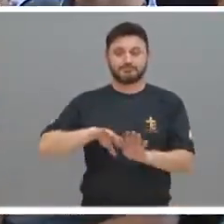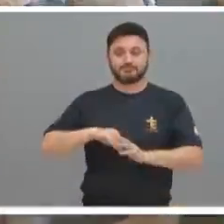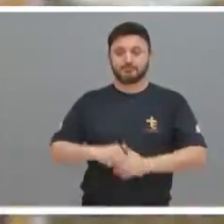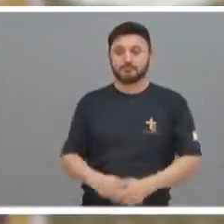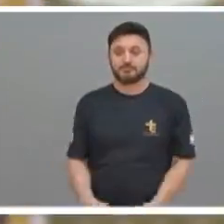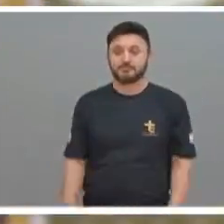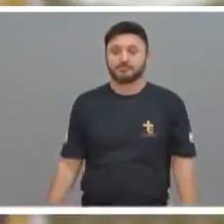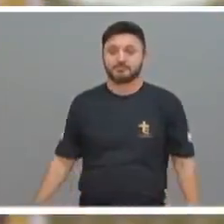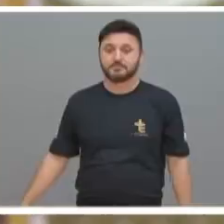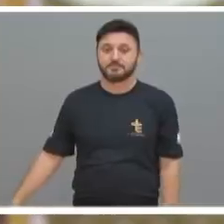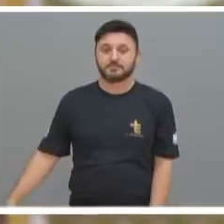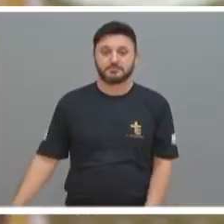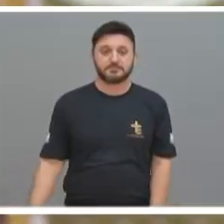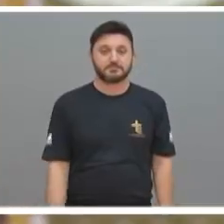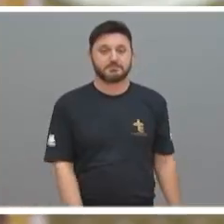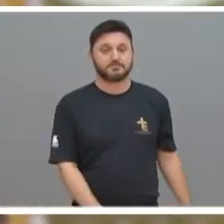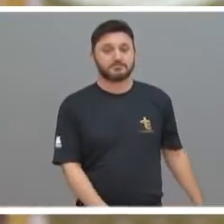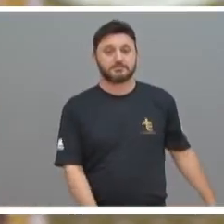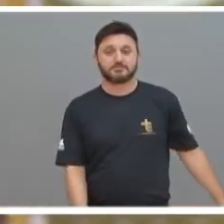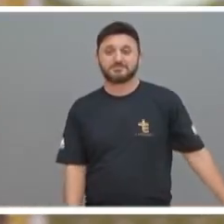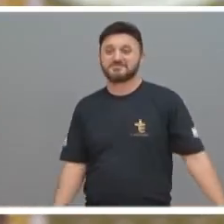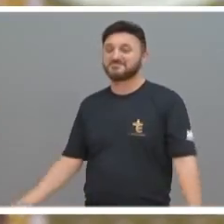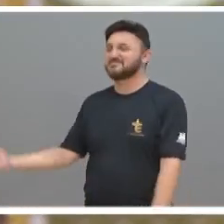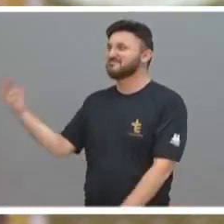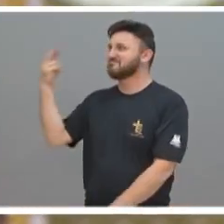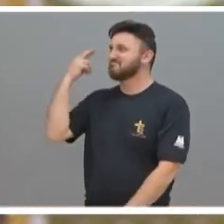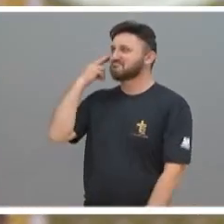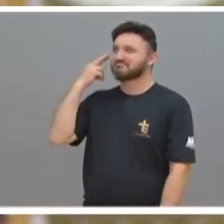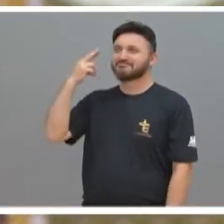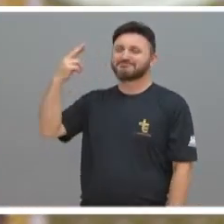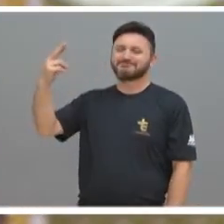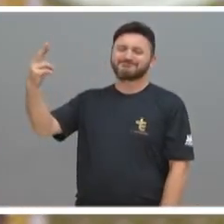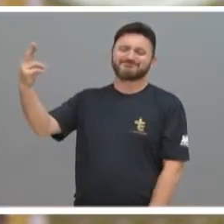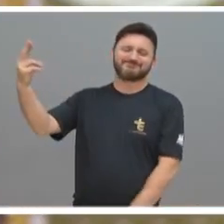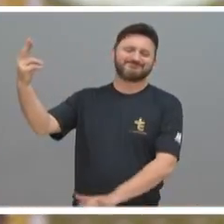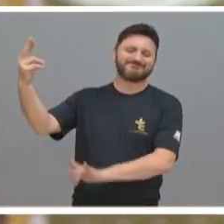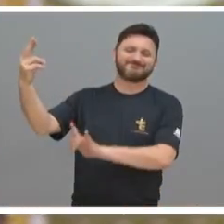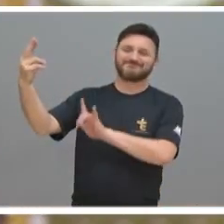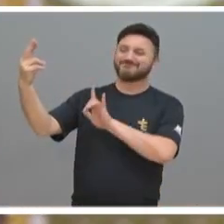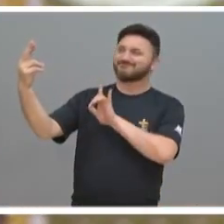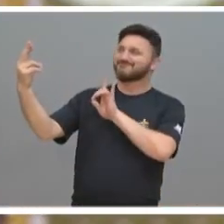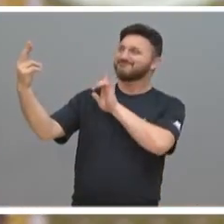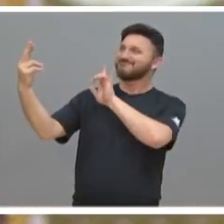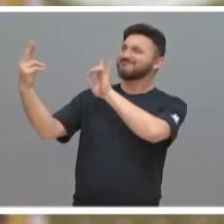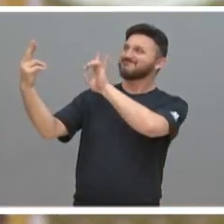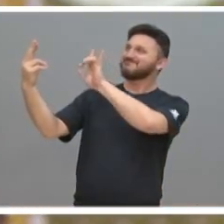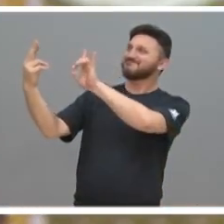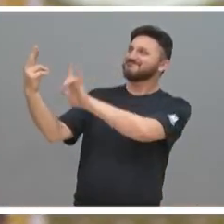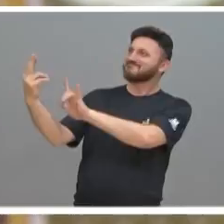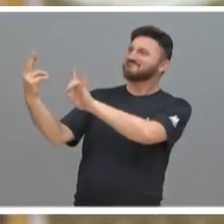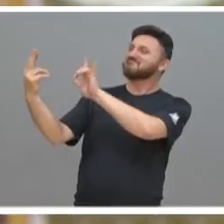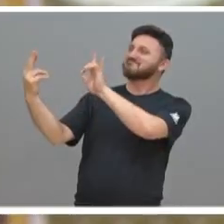vivos, eu amo o Senhor porque ouvi